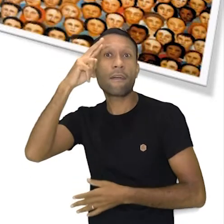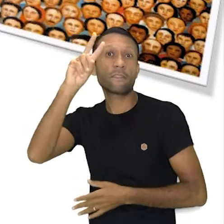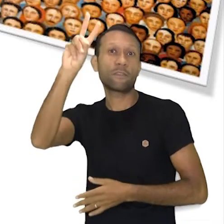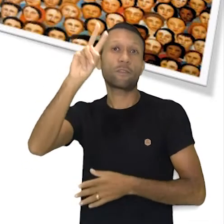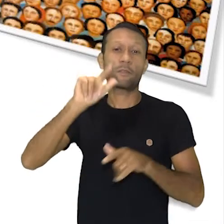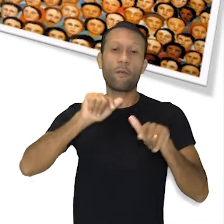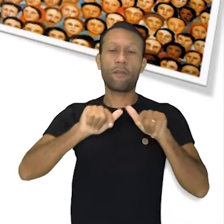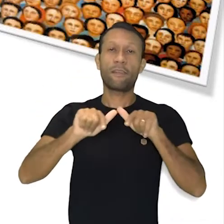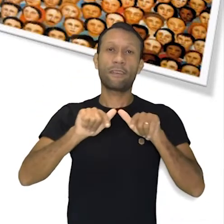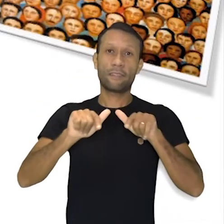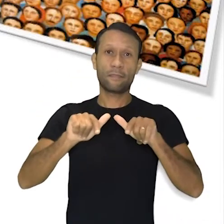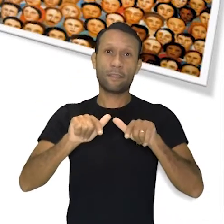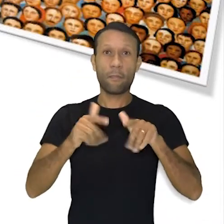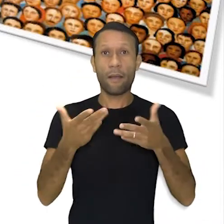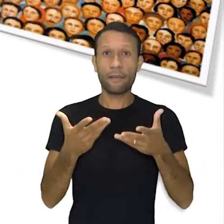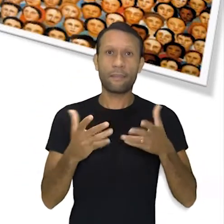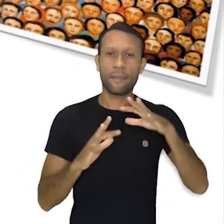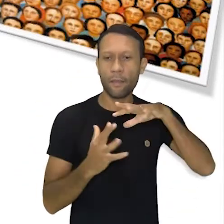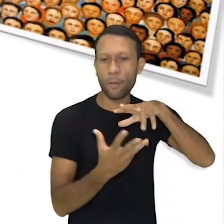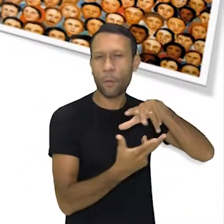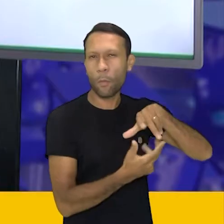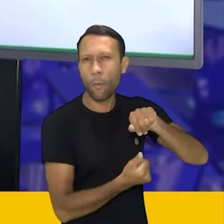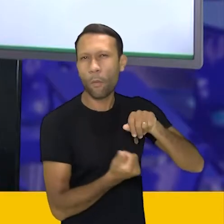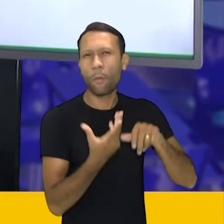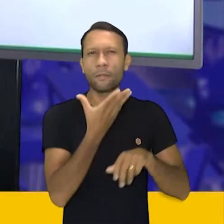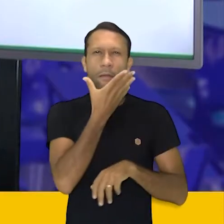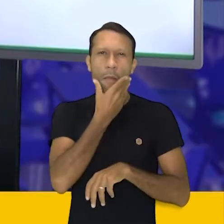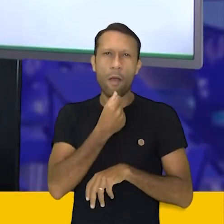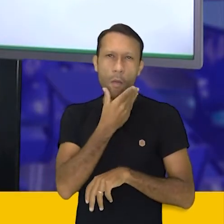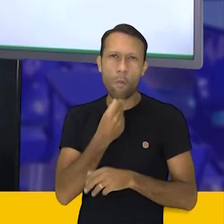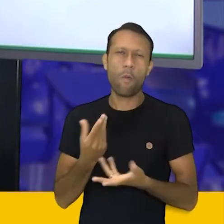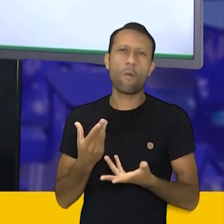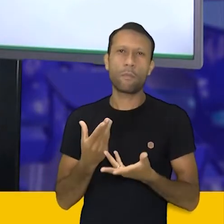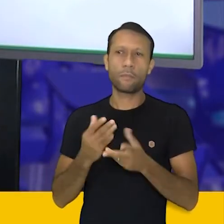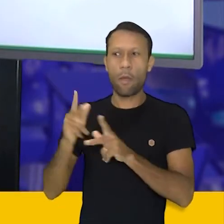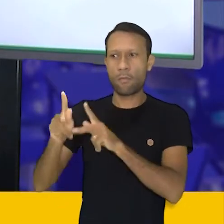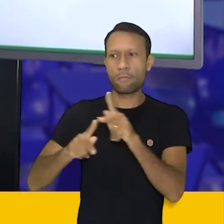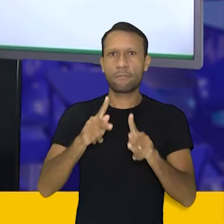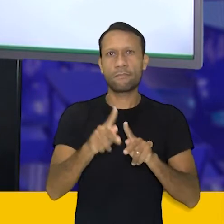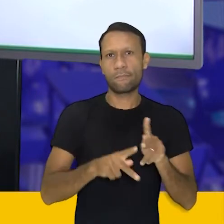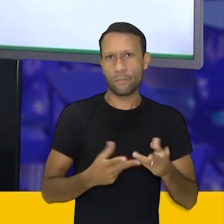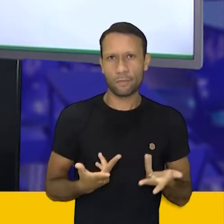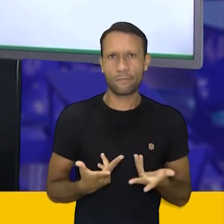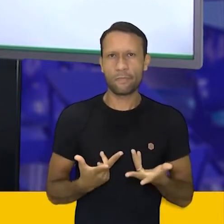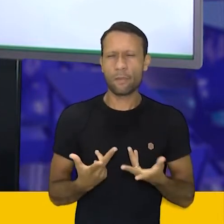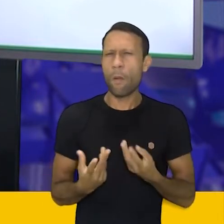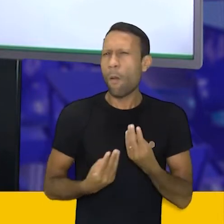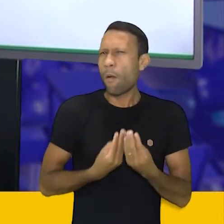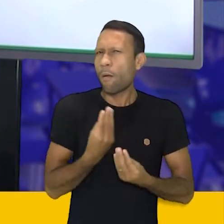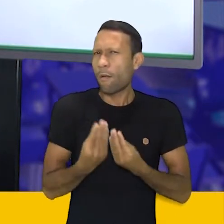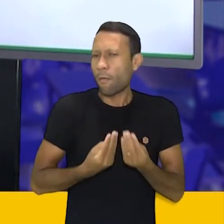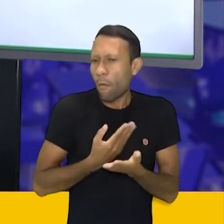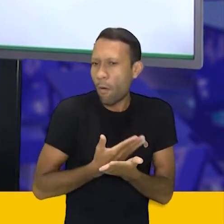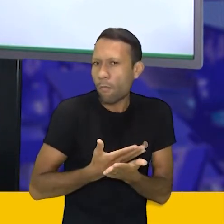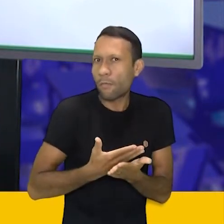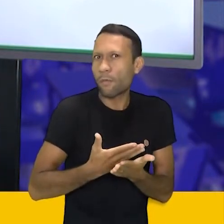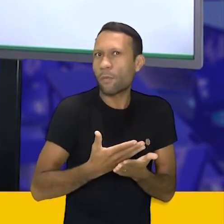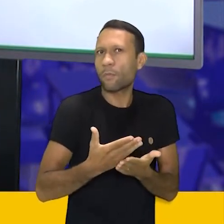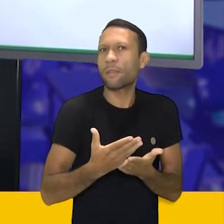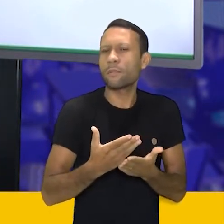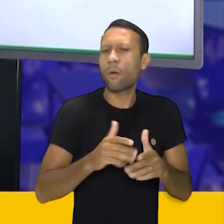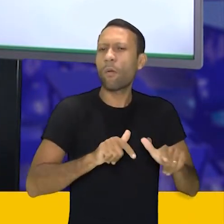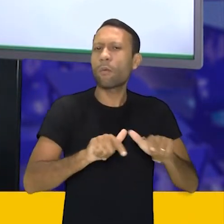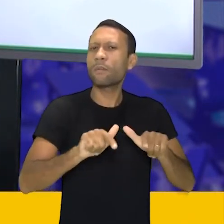do trabalho no mundo, né? Para o homem, para a humanidade. Como é que se deu, desde quando se